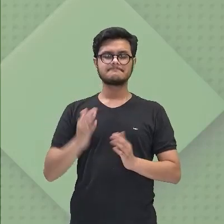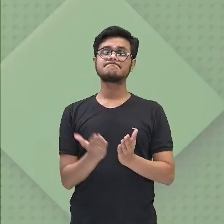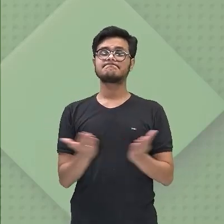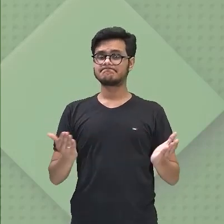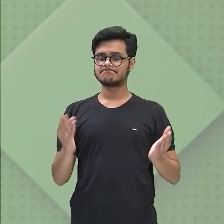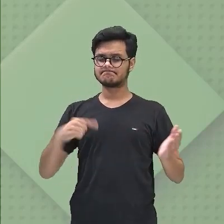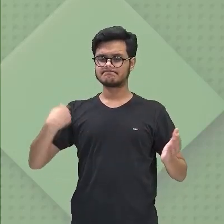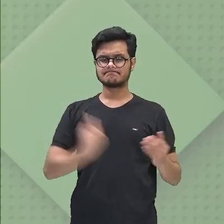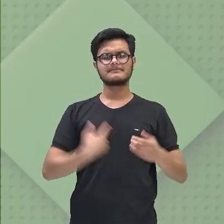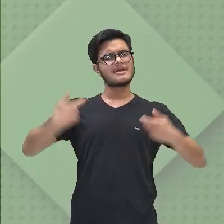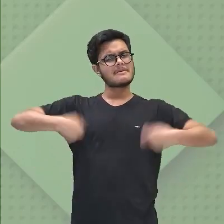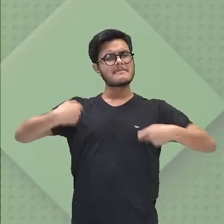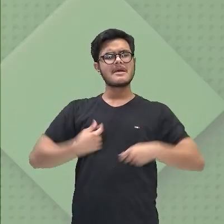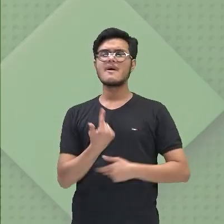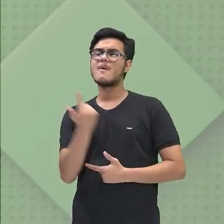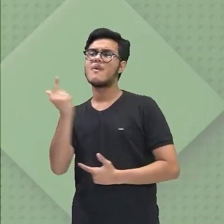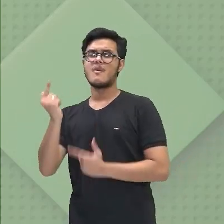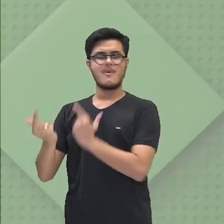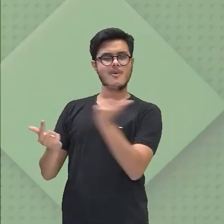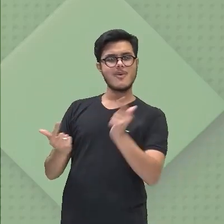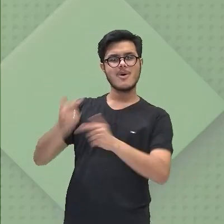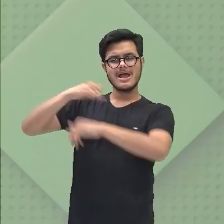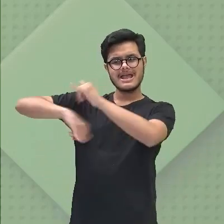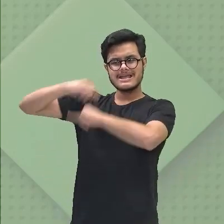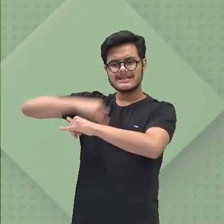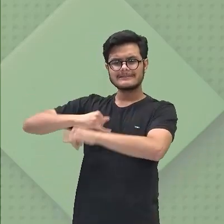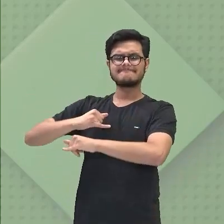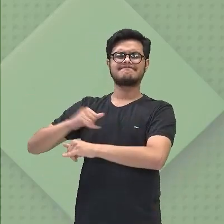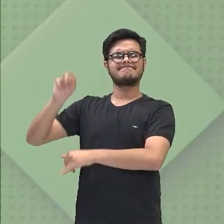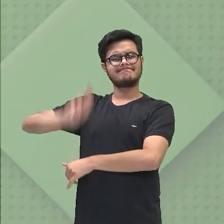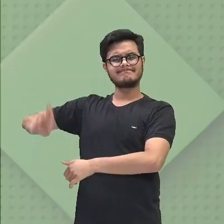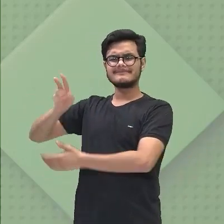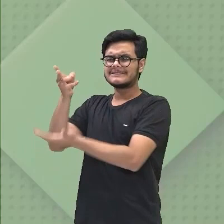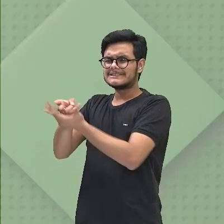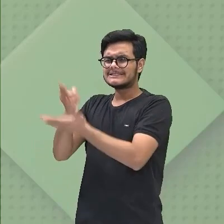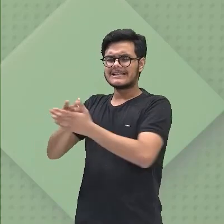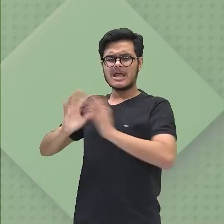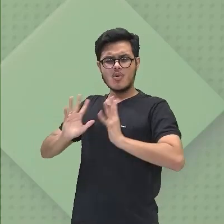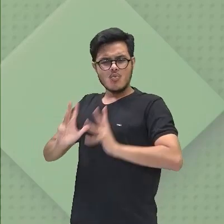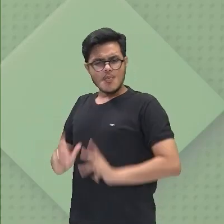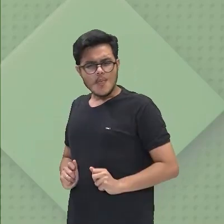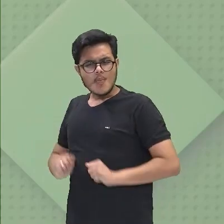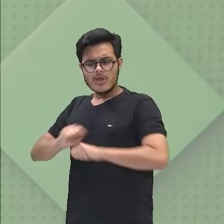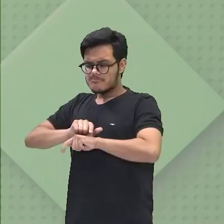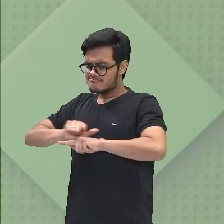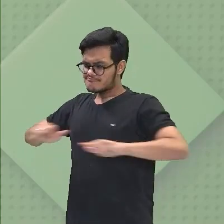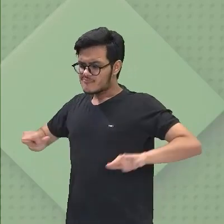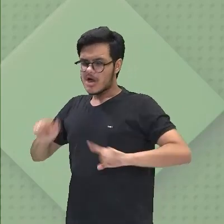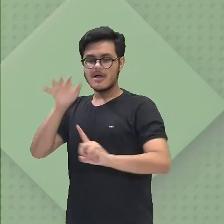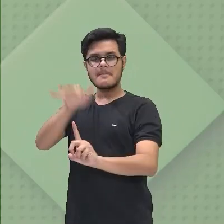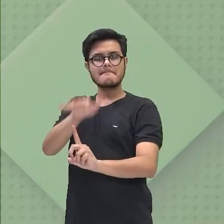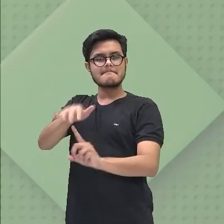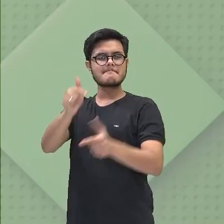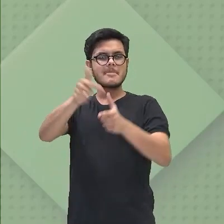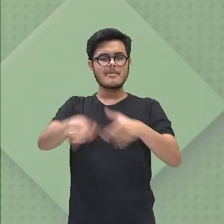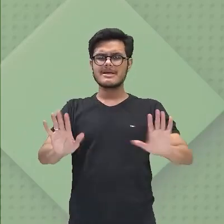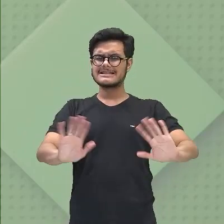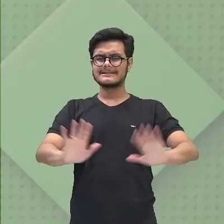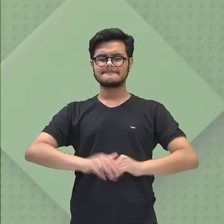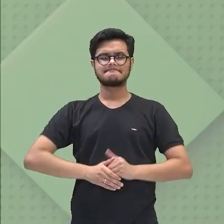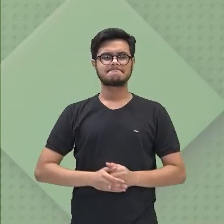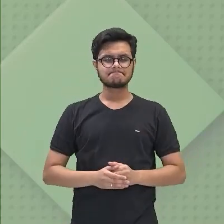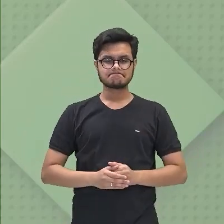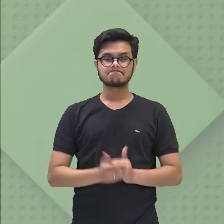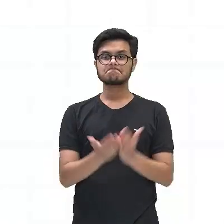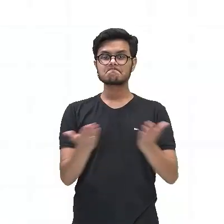a gente precisa buscar fontes de energia que são renováveis, que são limpas, que não vão trazer prejuízos ao meio ambiente. E aí a gente